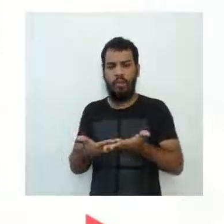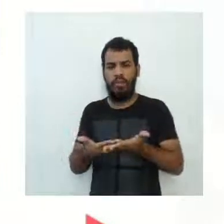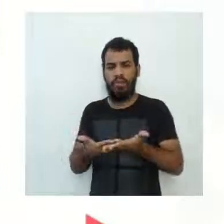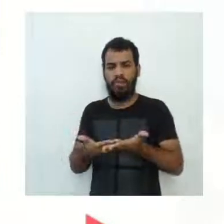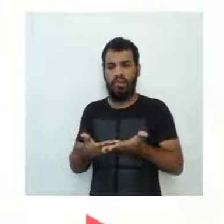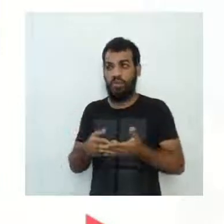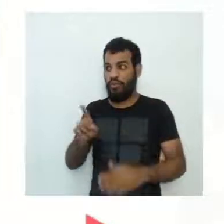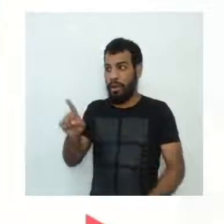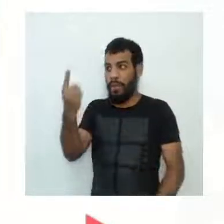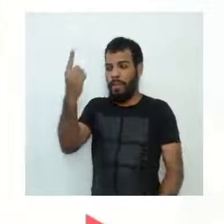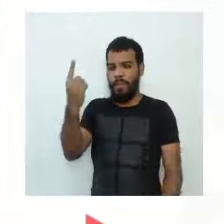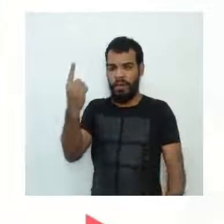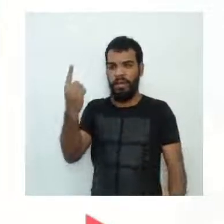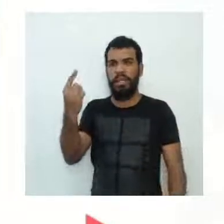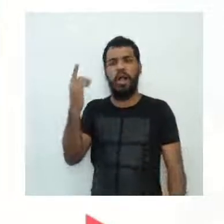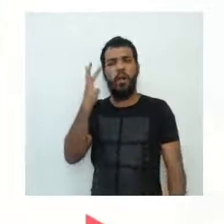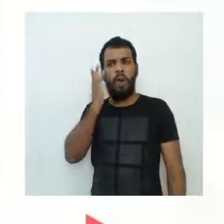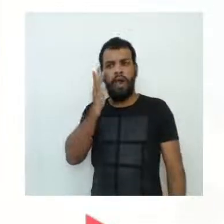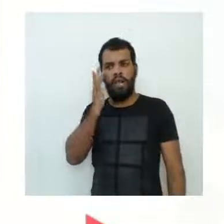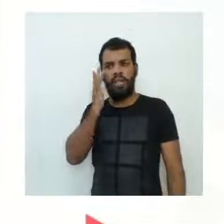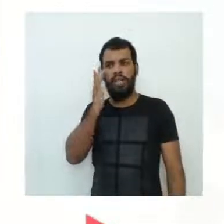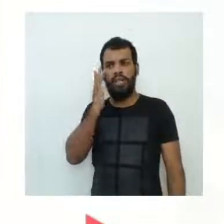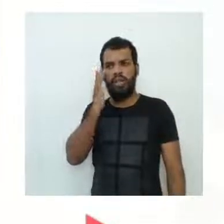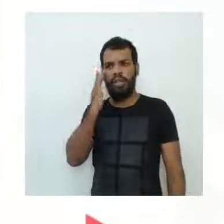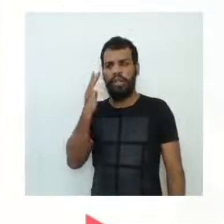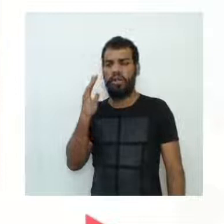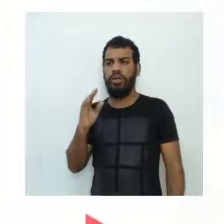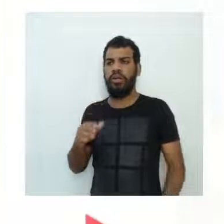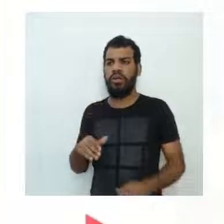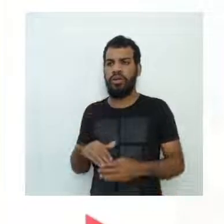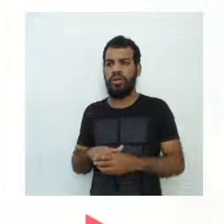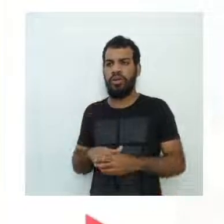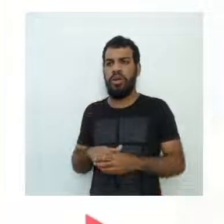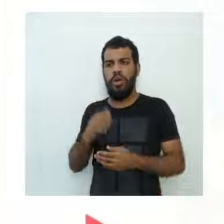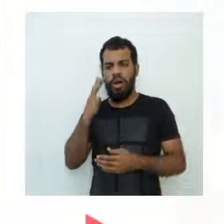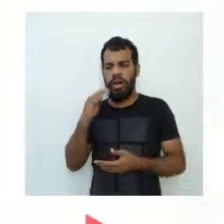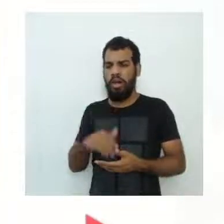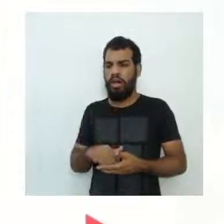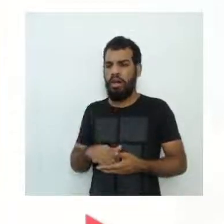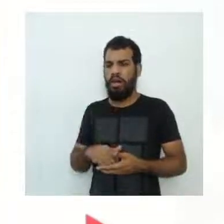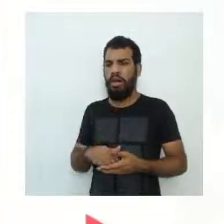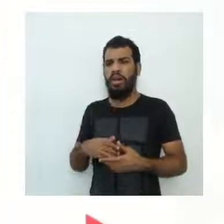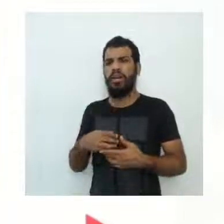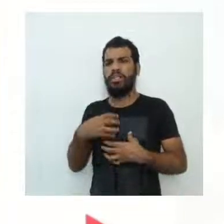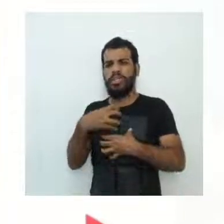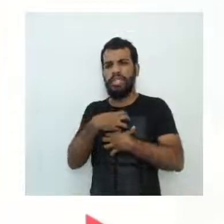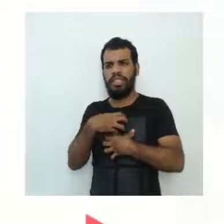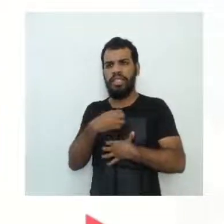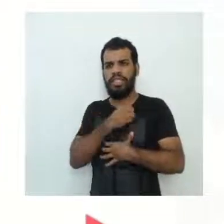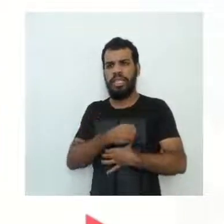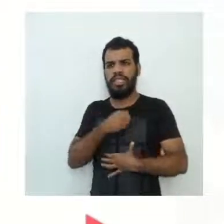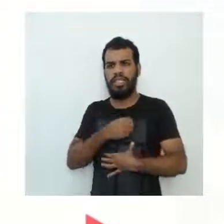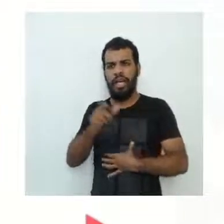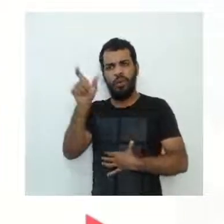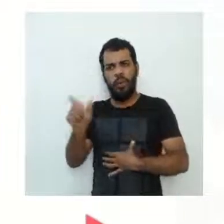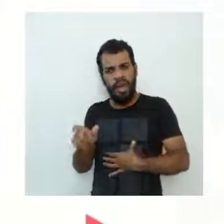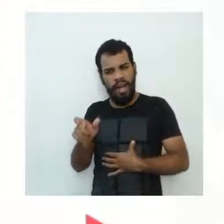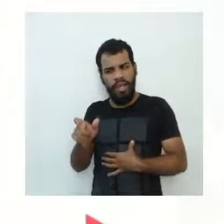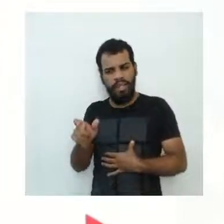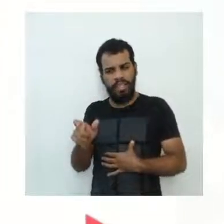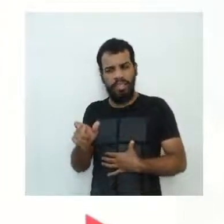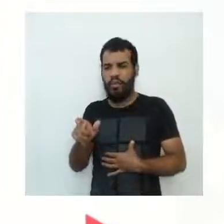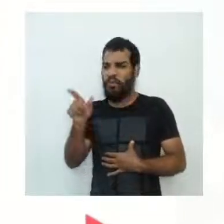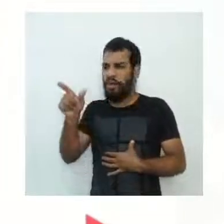o primeiro e eu acho que o último. Vou sentir muita sua falta. Você foi